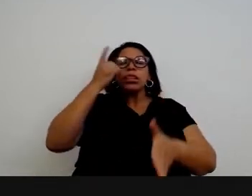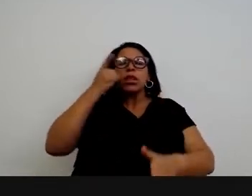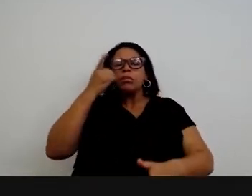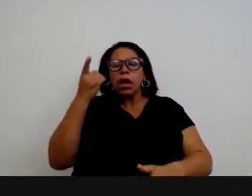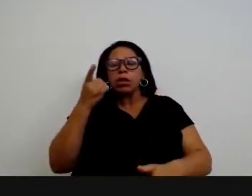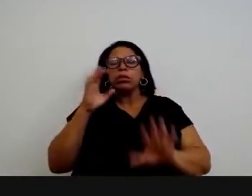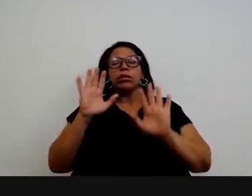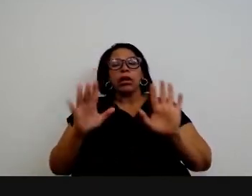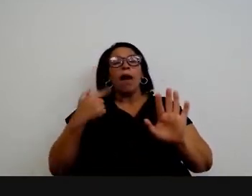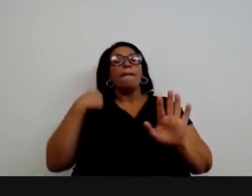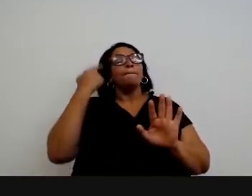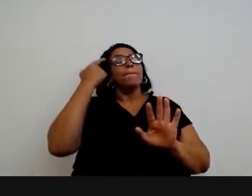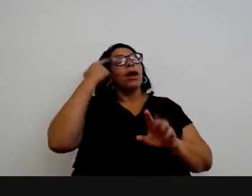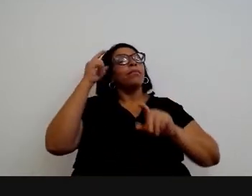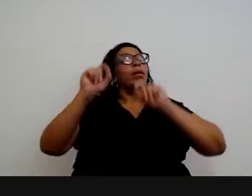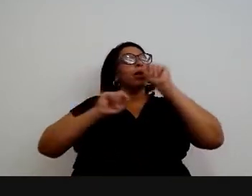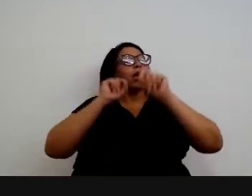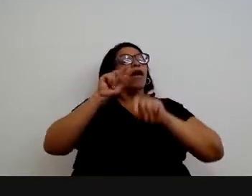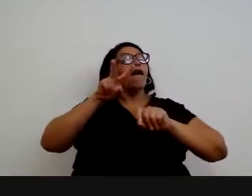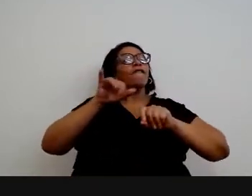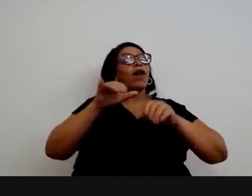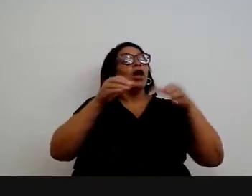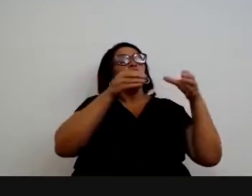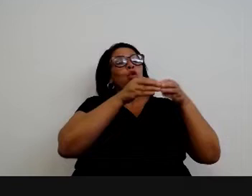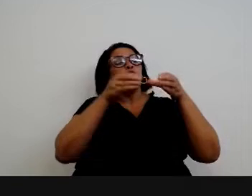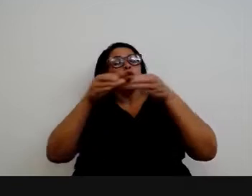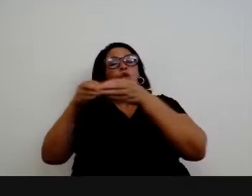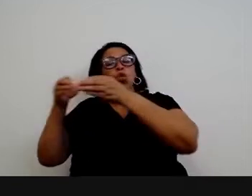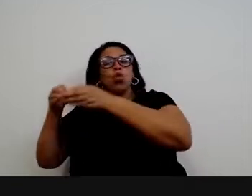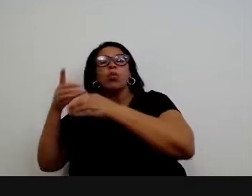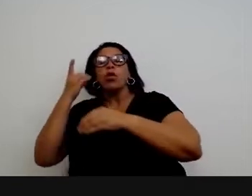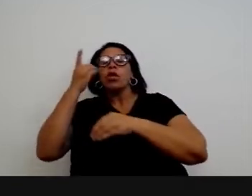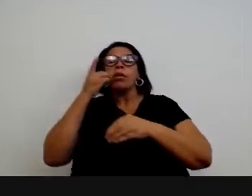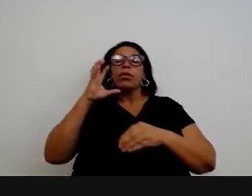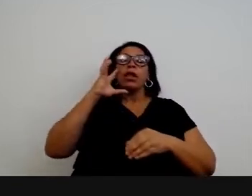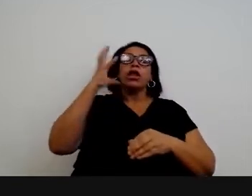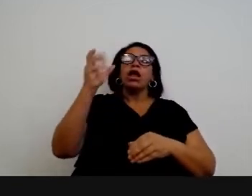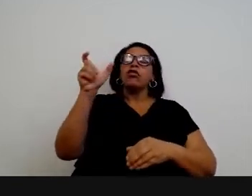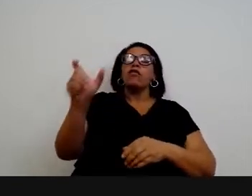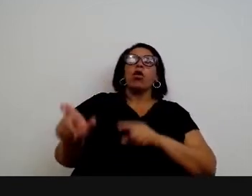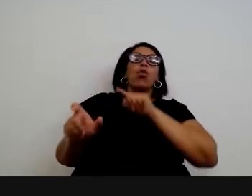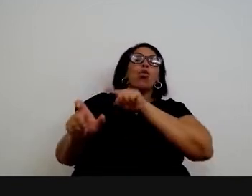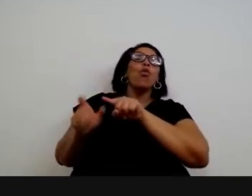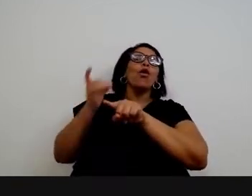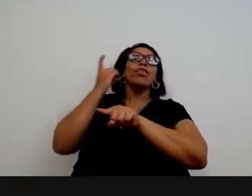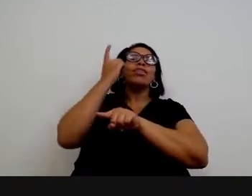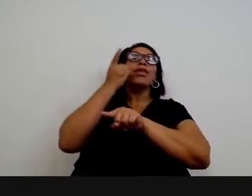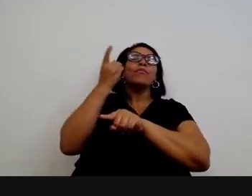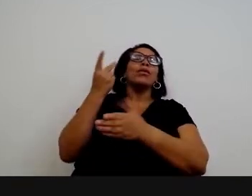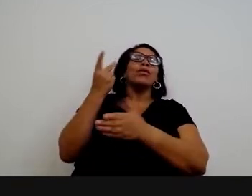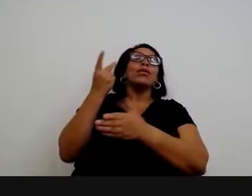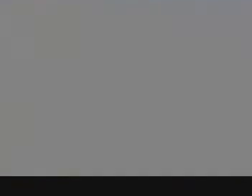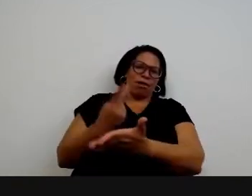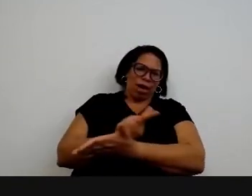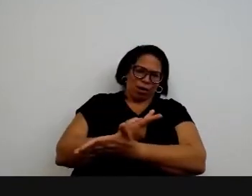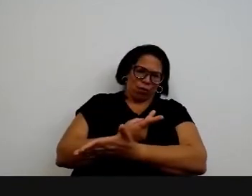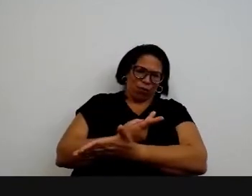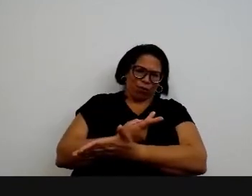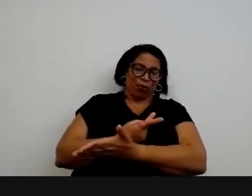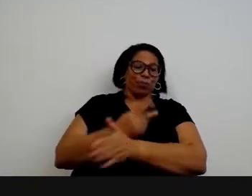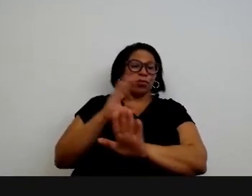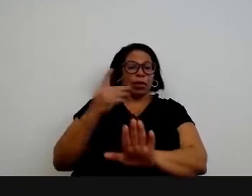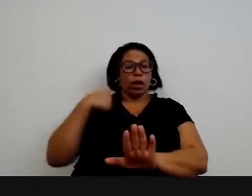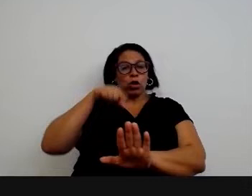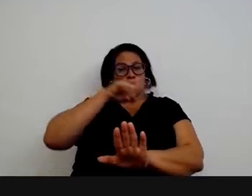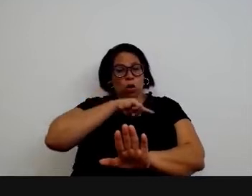aquilo, cabe, em tese, aos pares resolverem a vida dos seus próprios. O